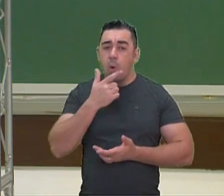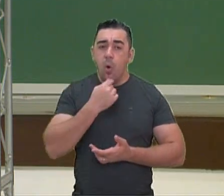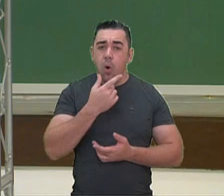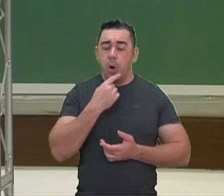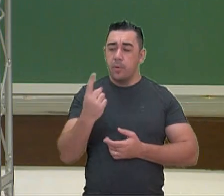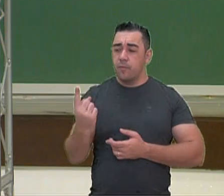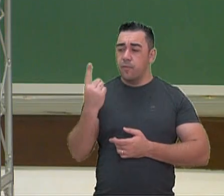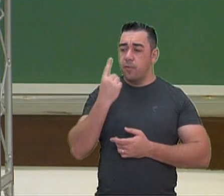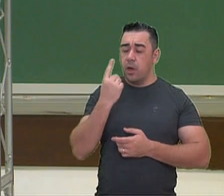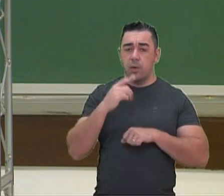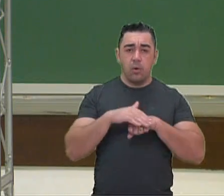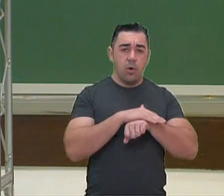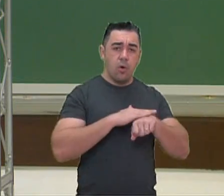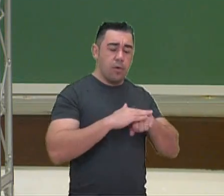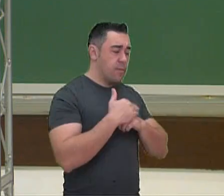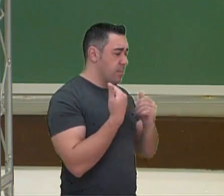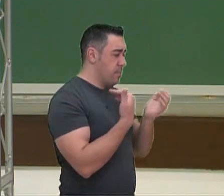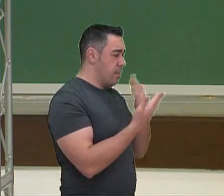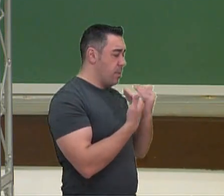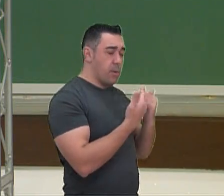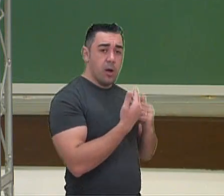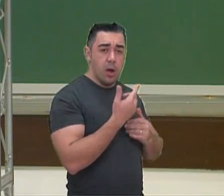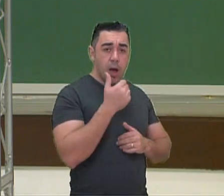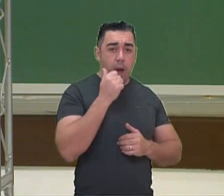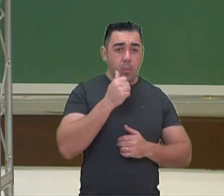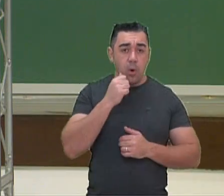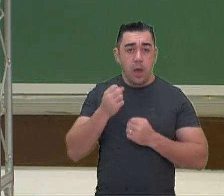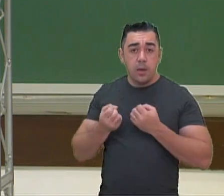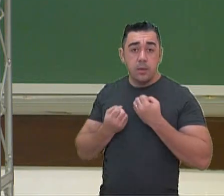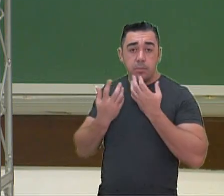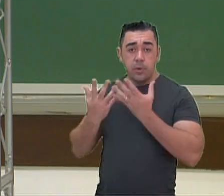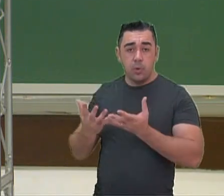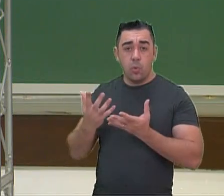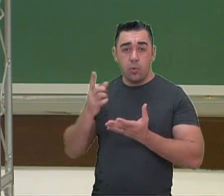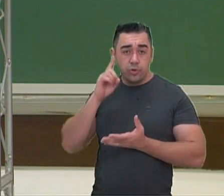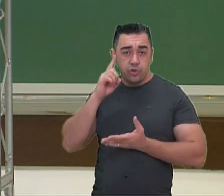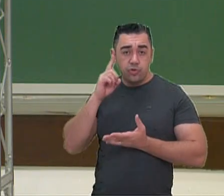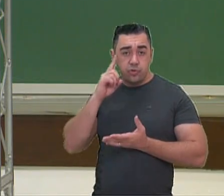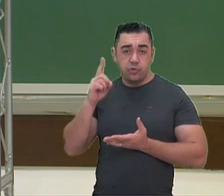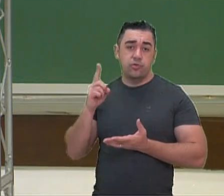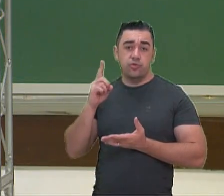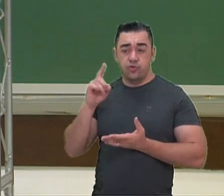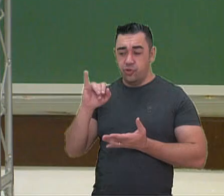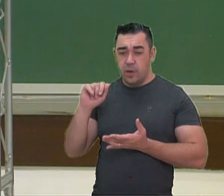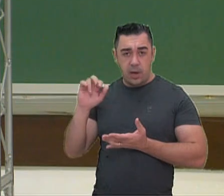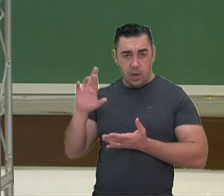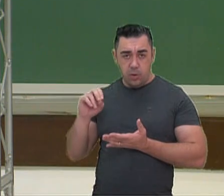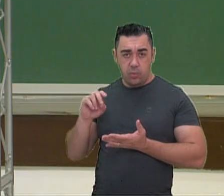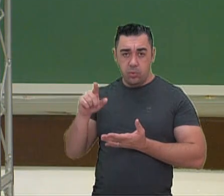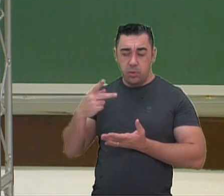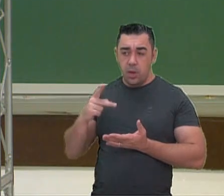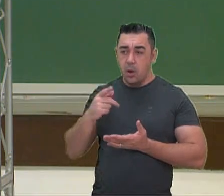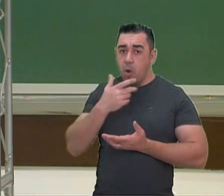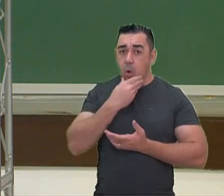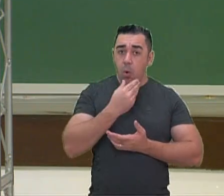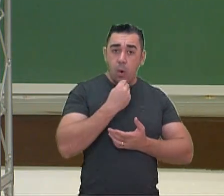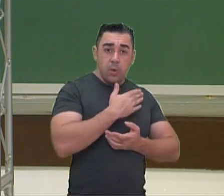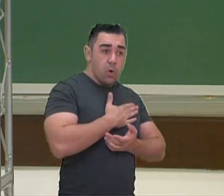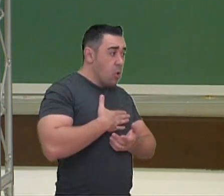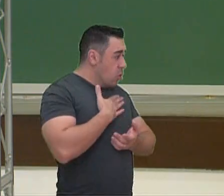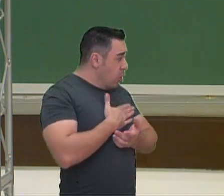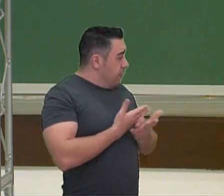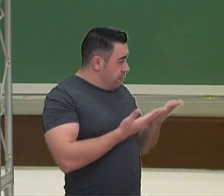acabou mostrando o seu diário para o jornalista. Então, veja, ela, a autora, teve a intenção de mostrar. Ele gostou, falou para ela,